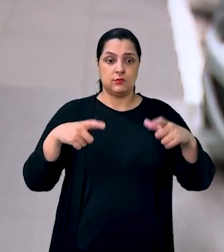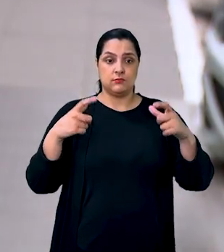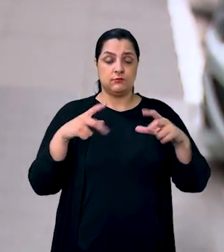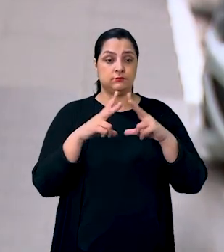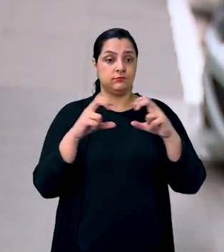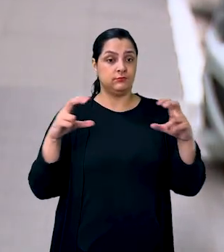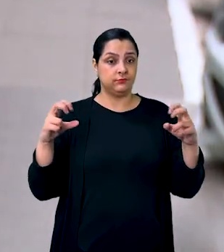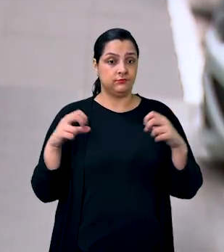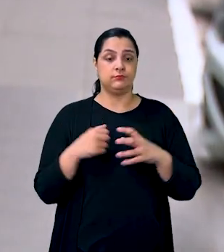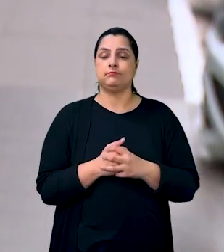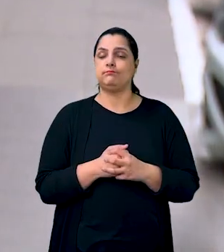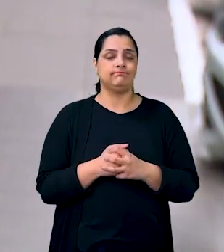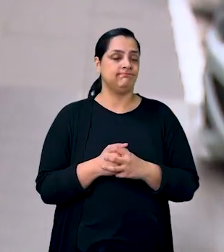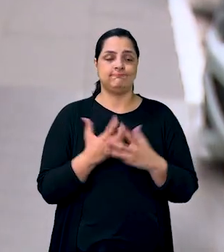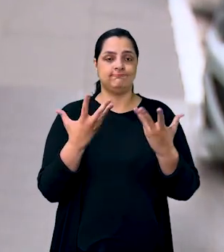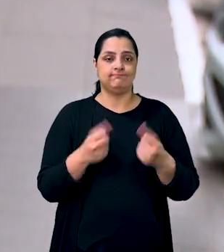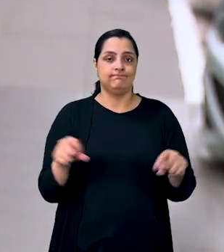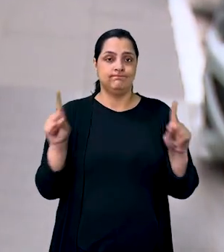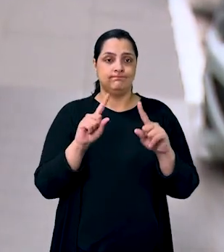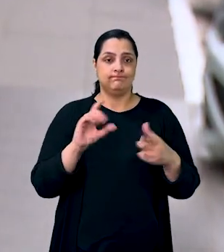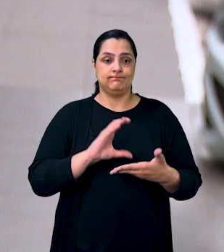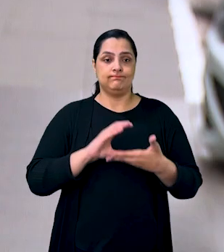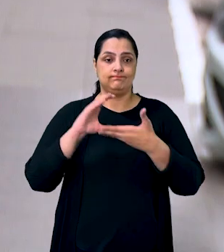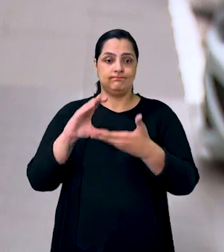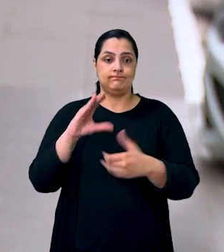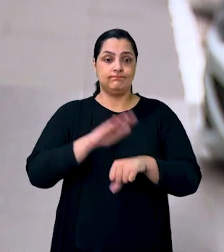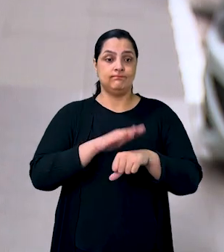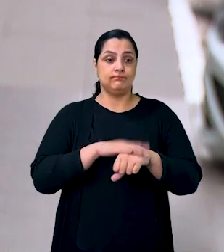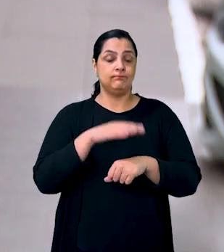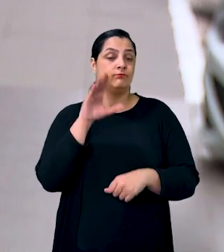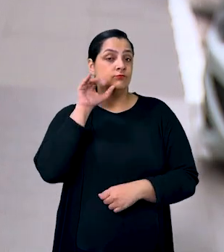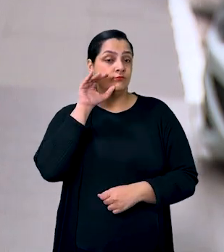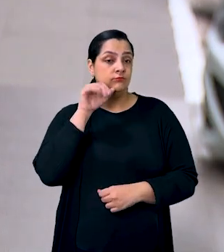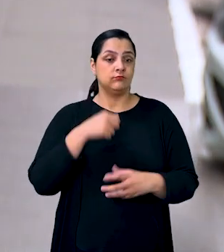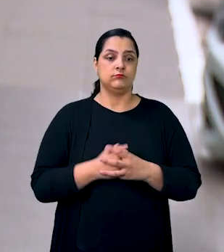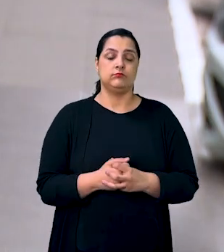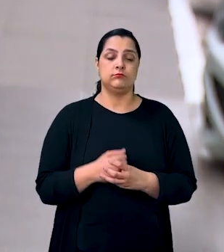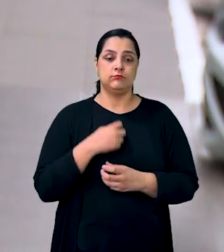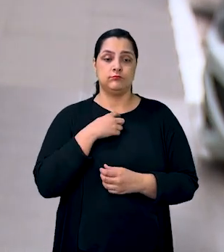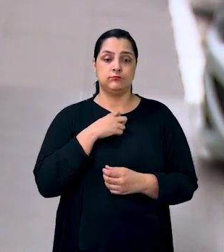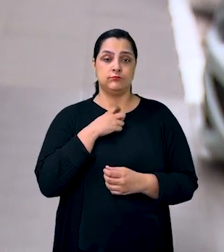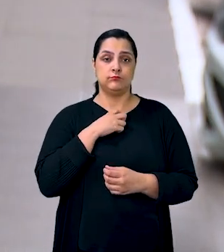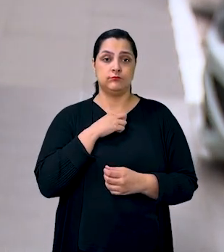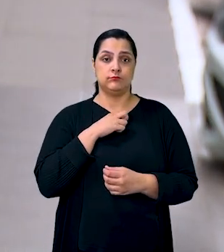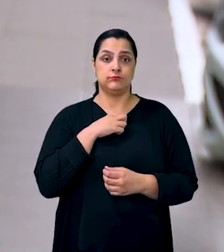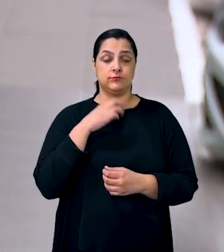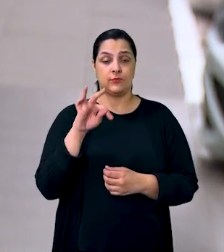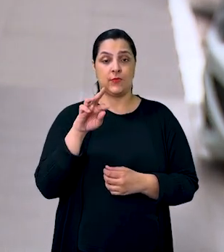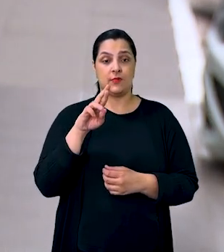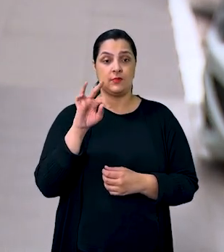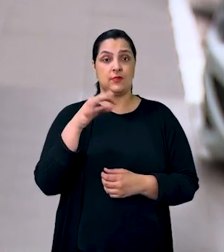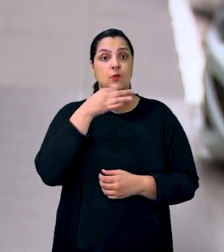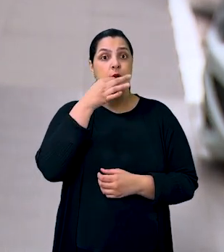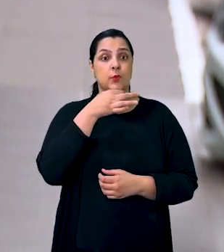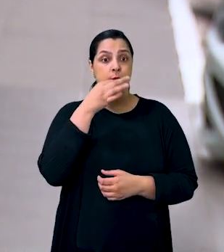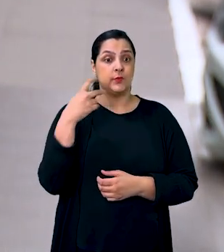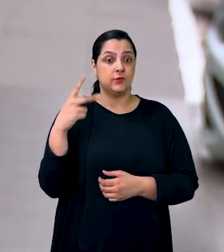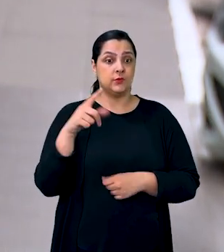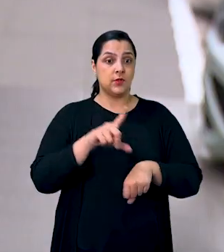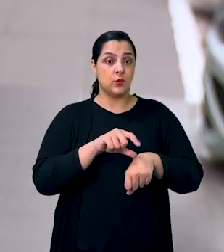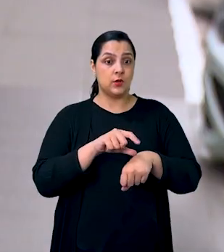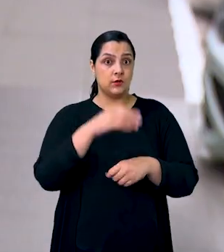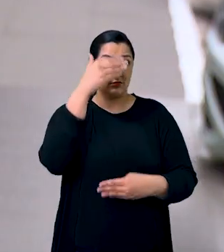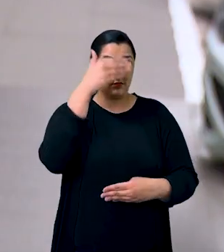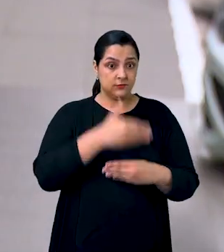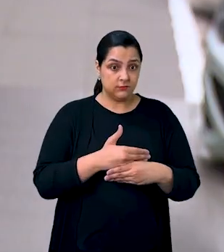12ª Região, em Santa Catarina, negou o pedido de indenização feito pela empregada. Para o TRT, o argumento da profissional